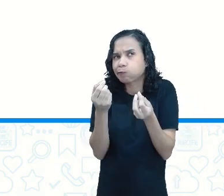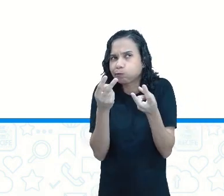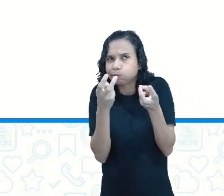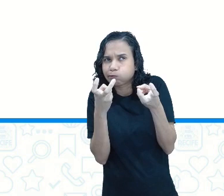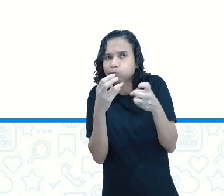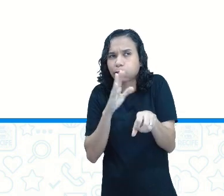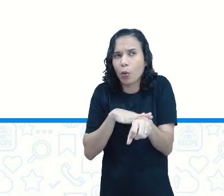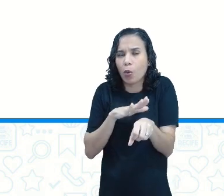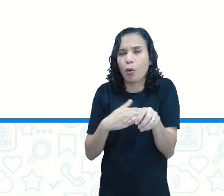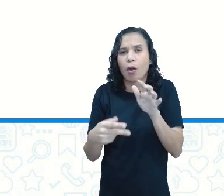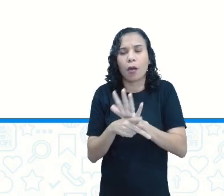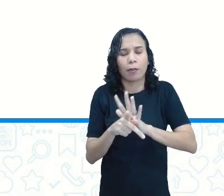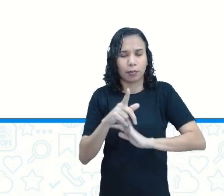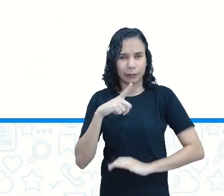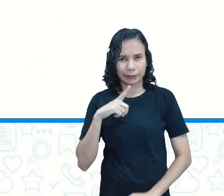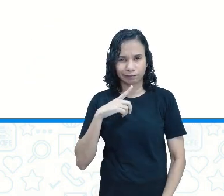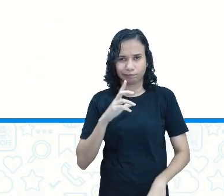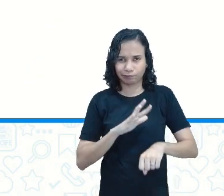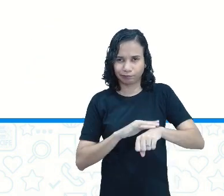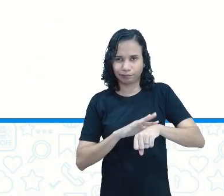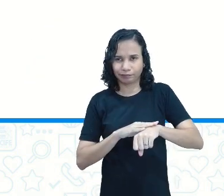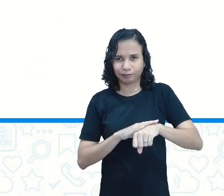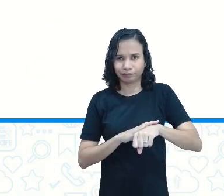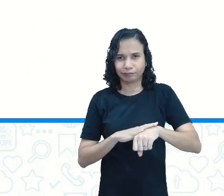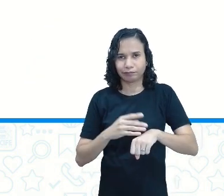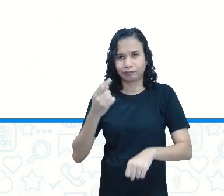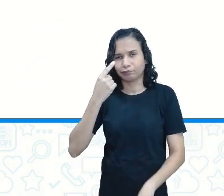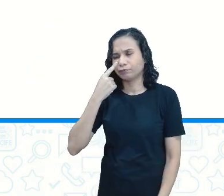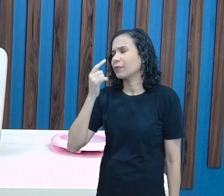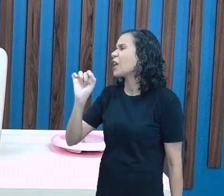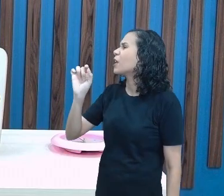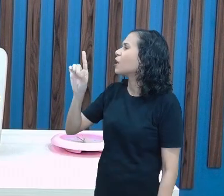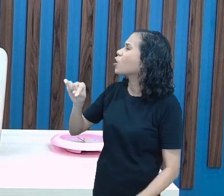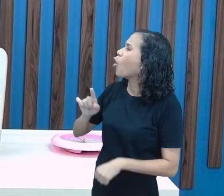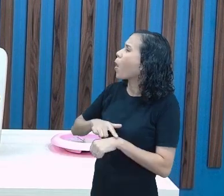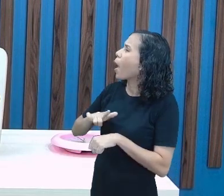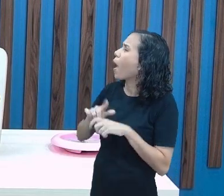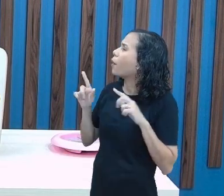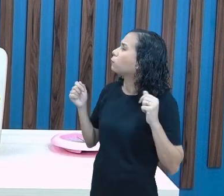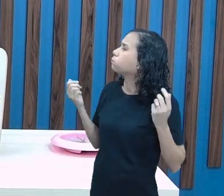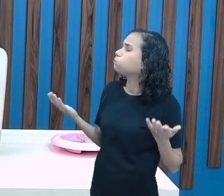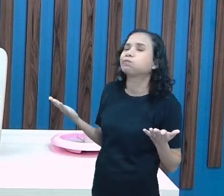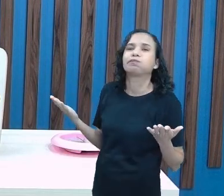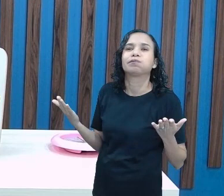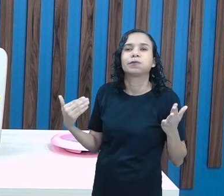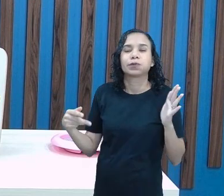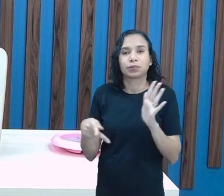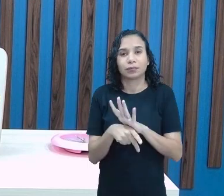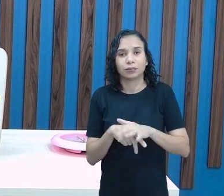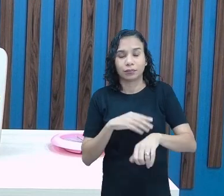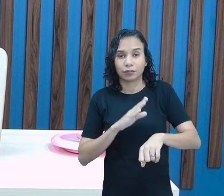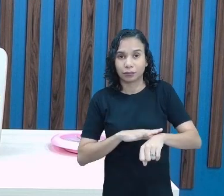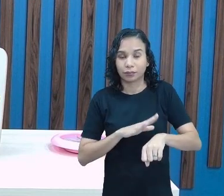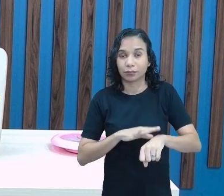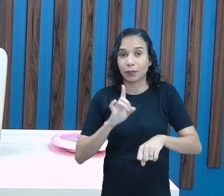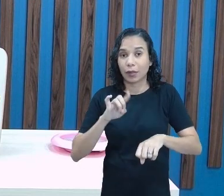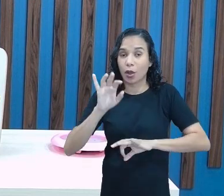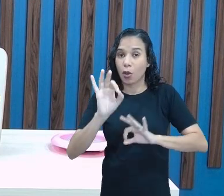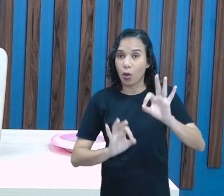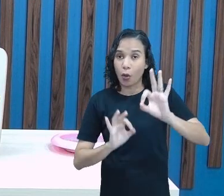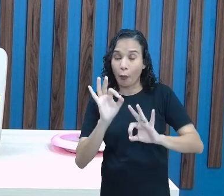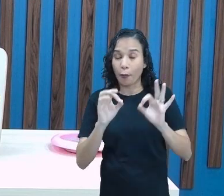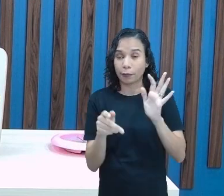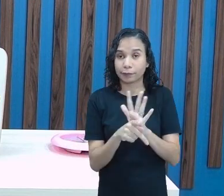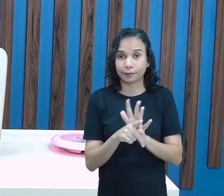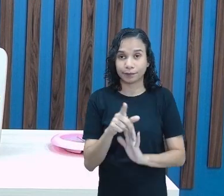das horas no relógio digital? Que horas são? O relógio digital, ele é organizado